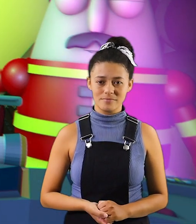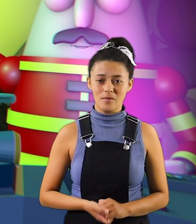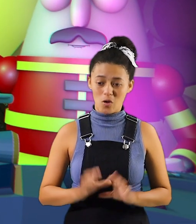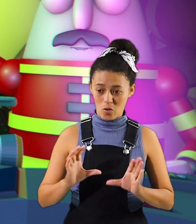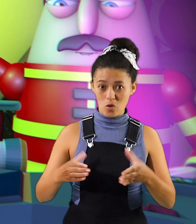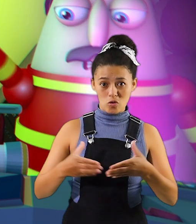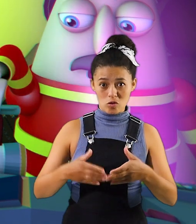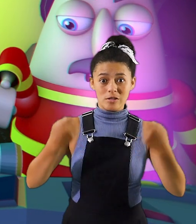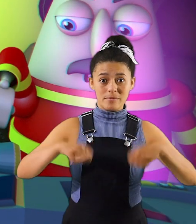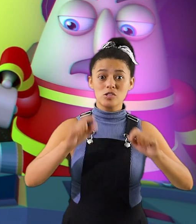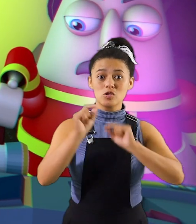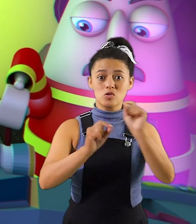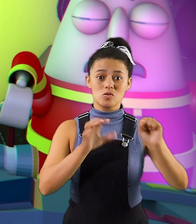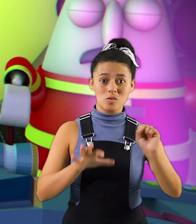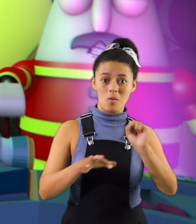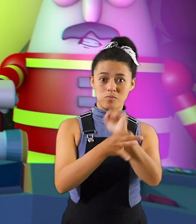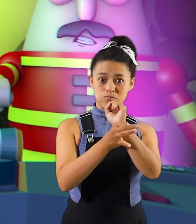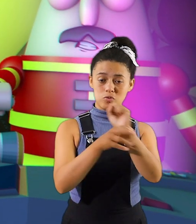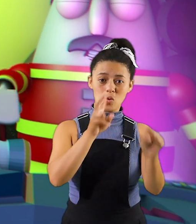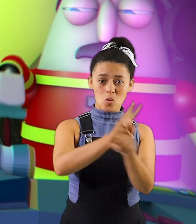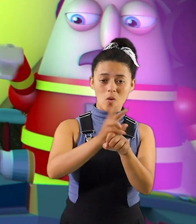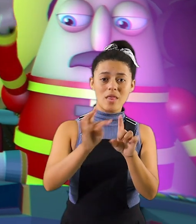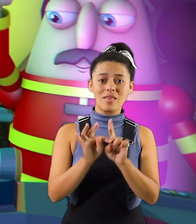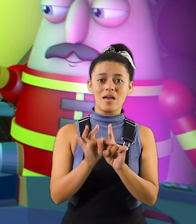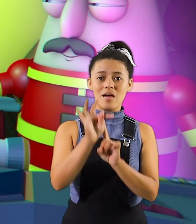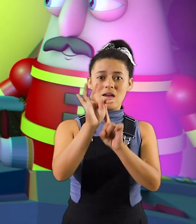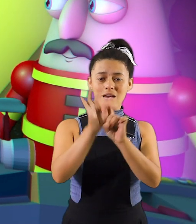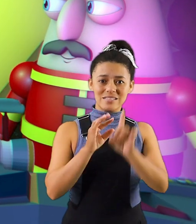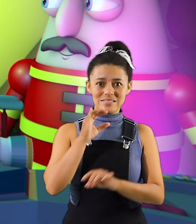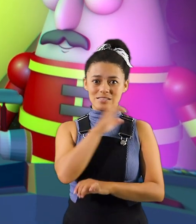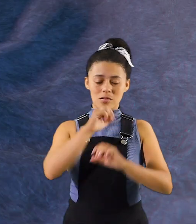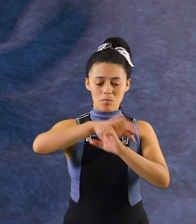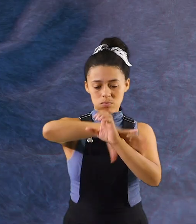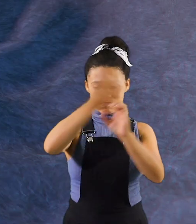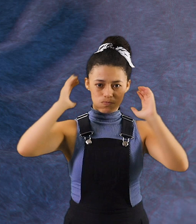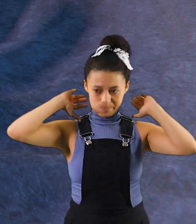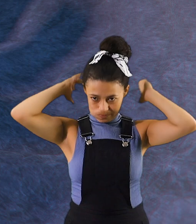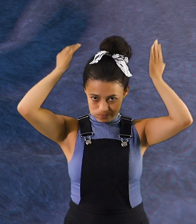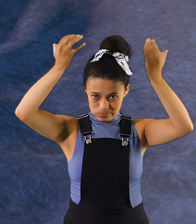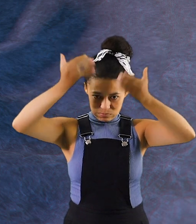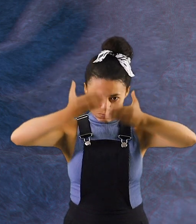Equipe! Ligar o escudo térmico. A temperatura está muito alta.